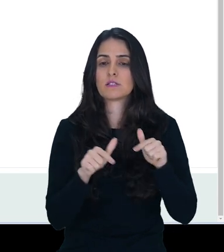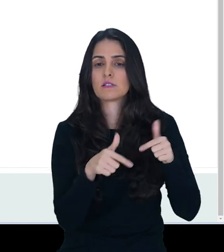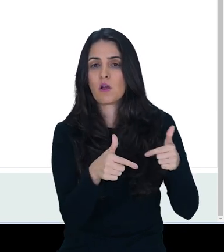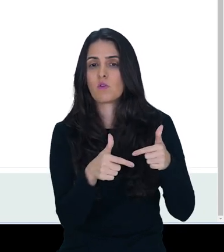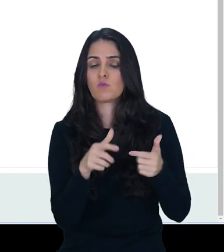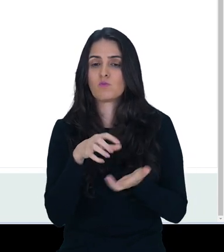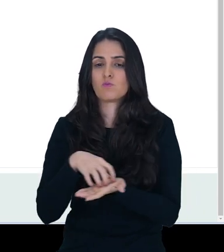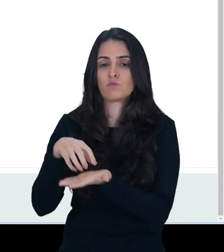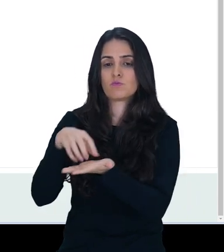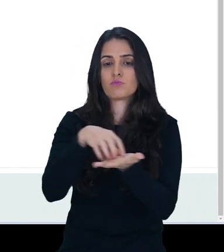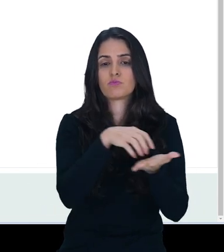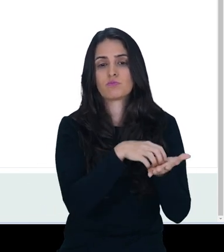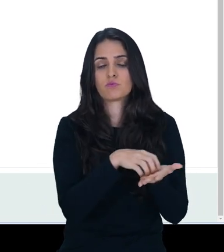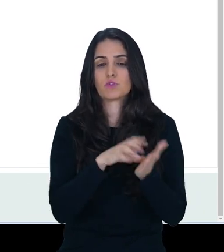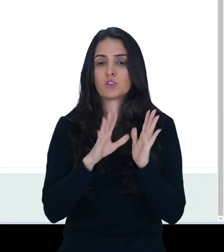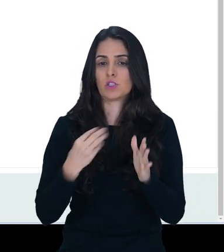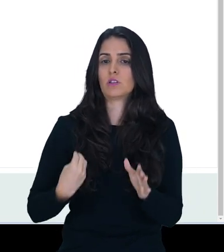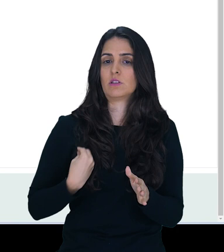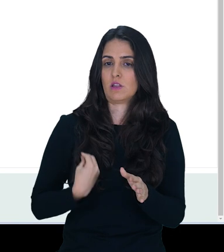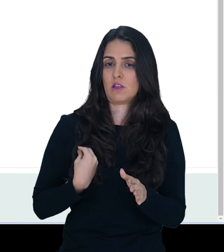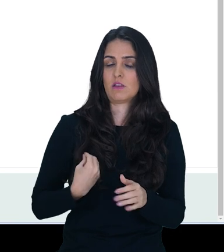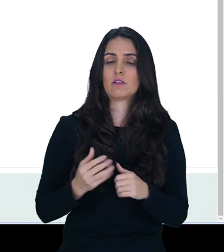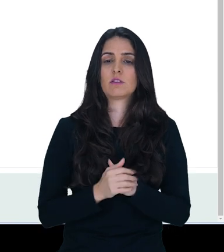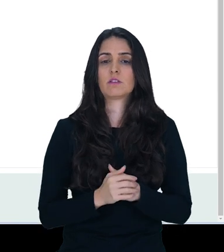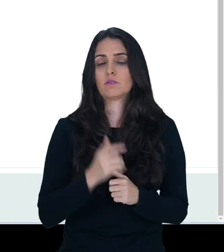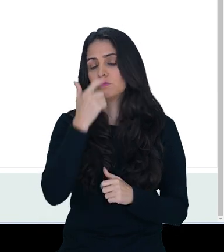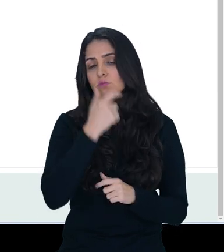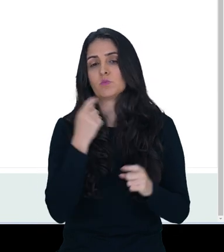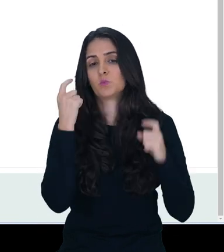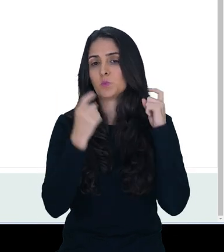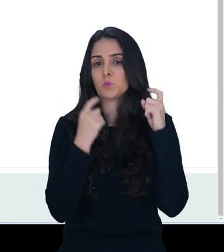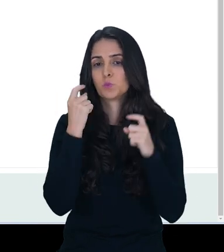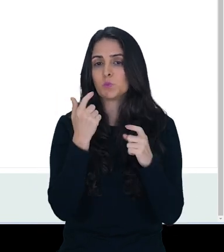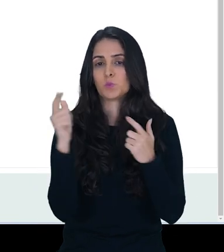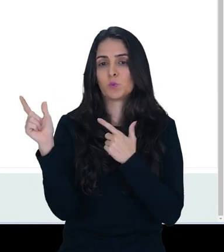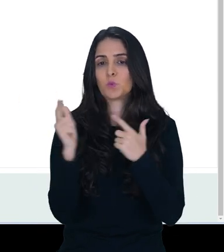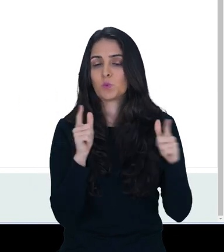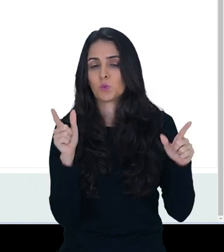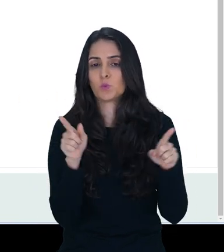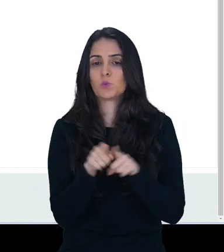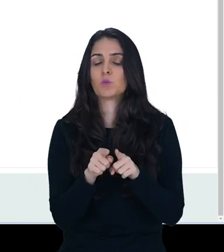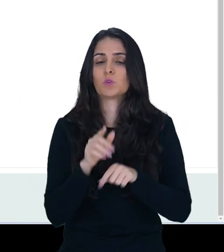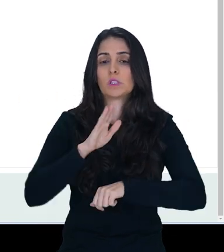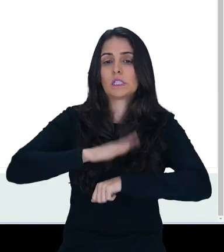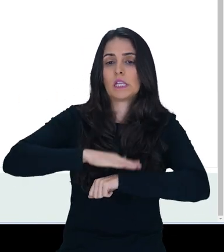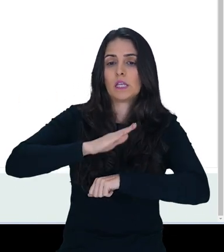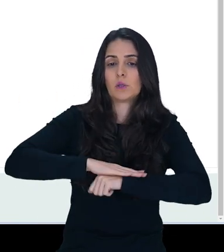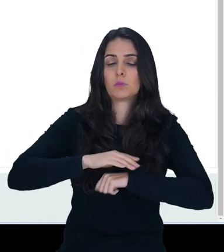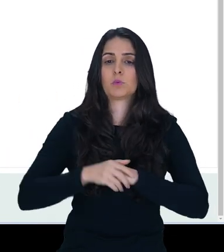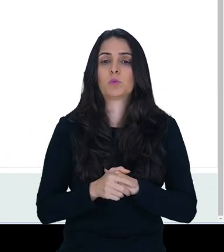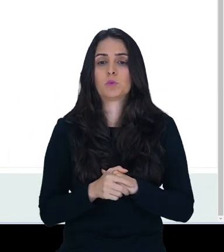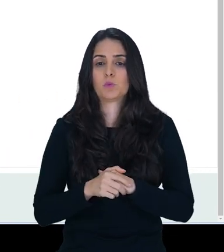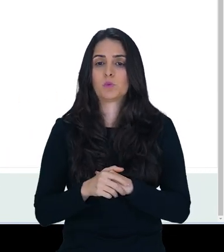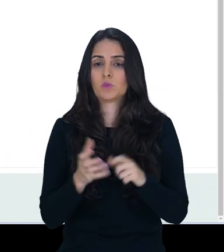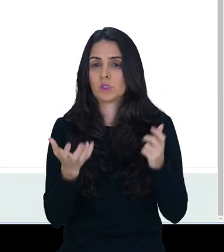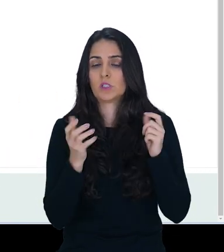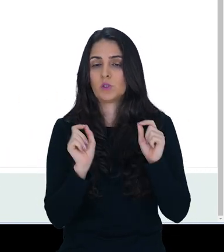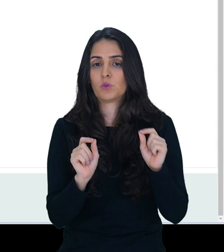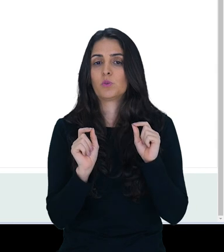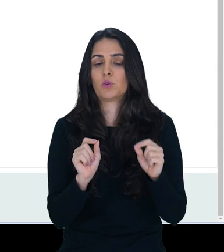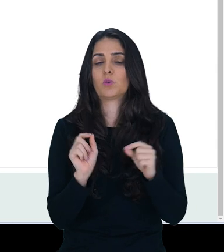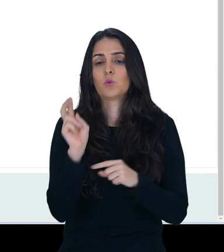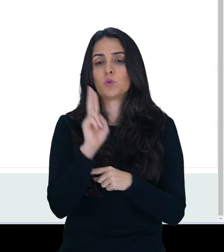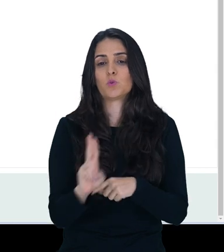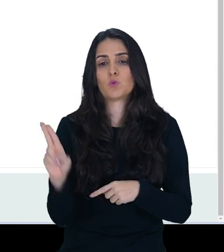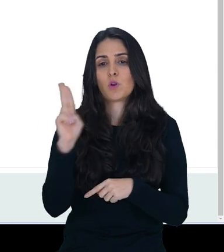as ações já estão ali eu só vou me preocupar aqui com os outros eu quero o tempo eu